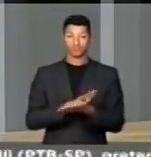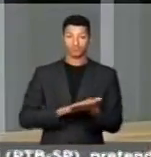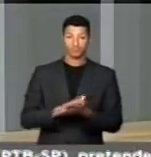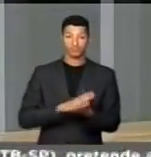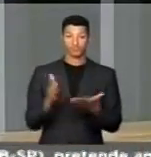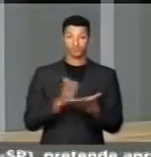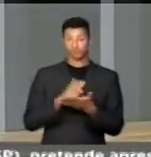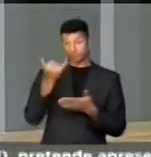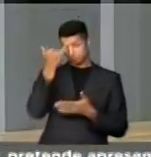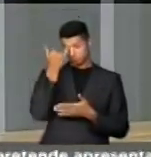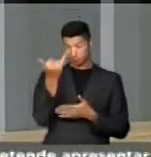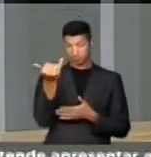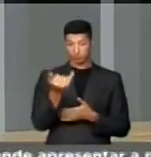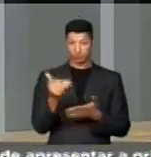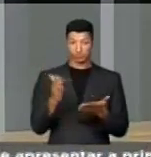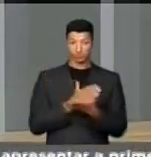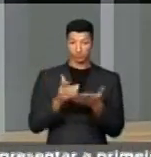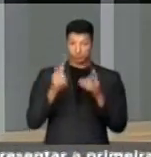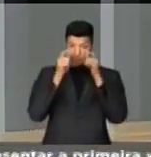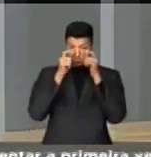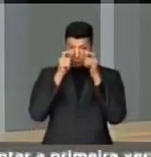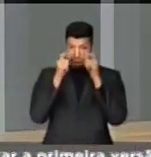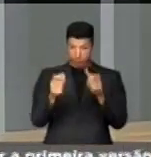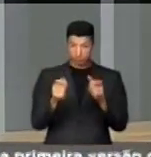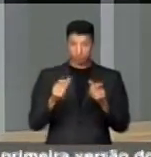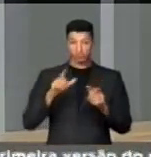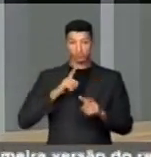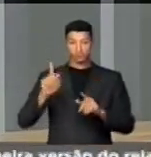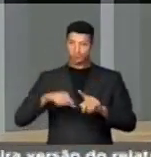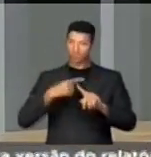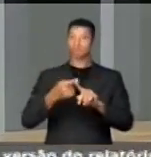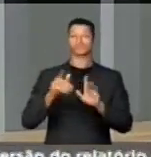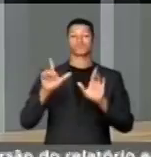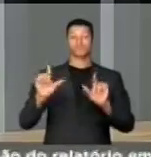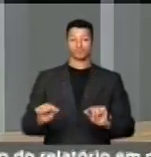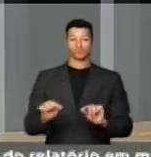de uma lógica, algum interesse há por cima disso.